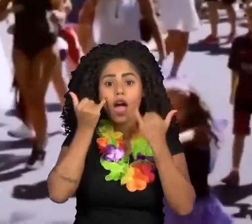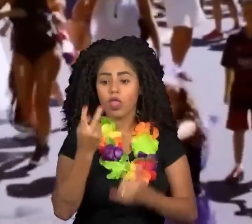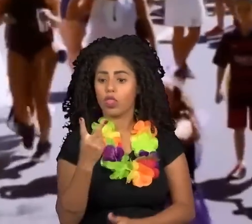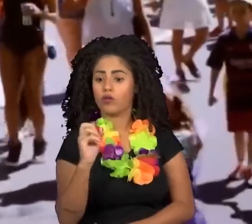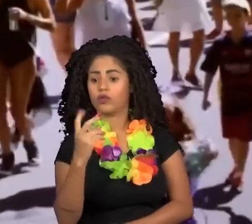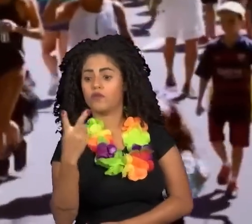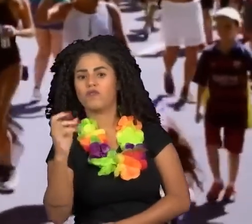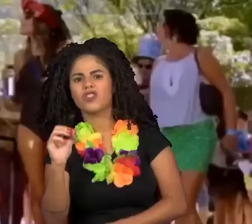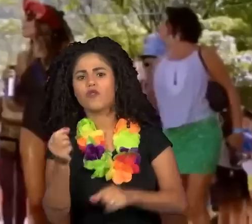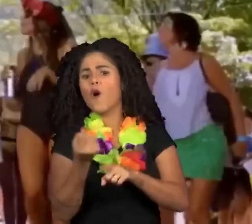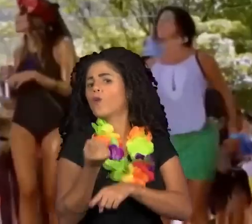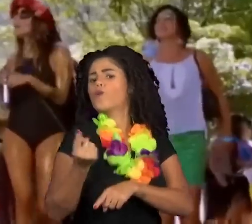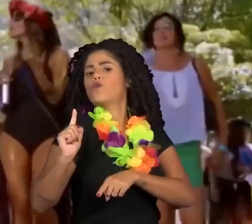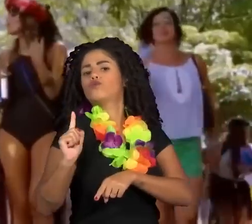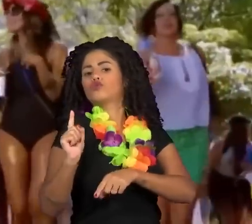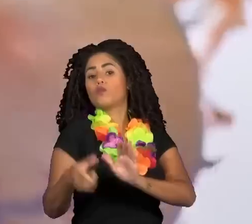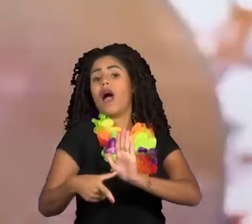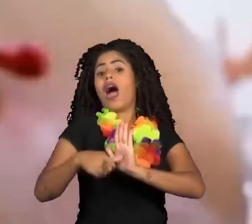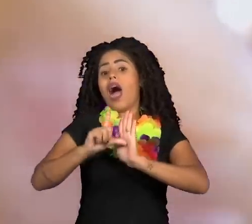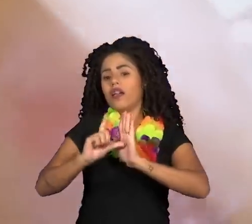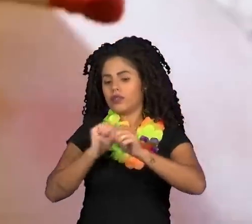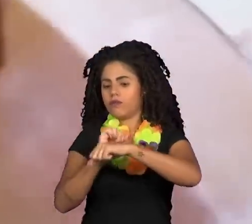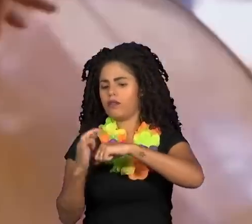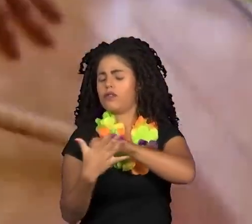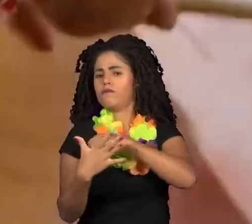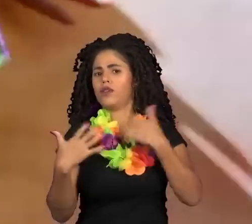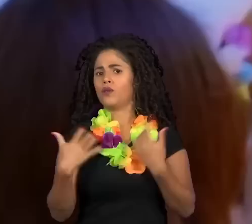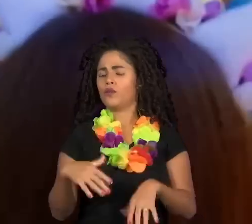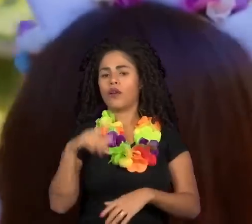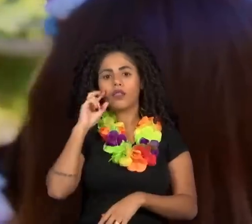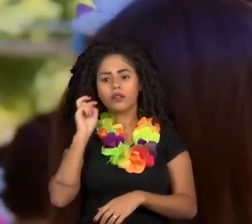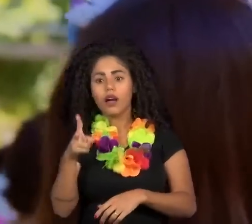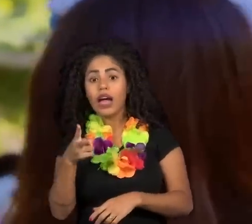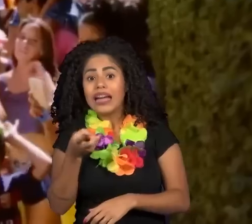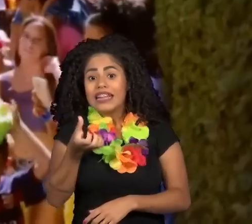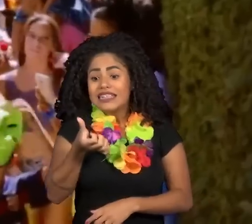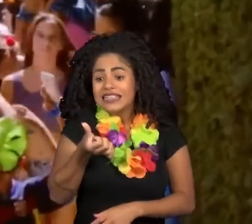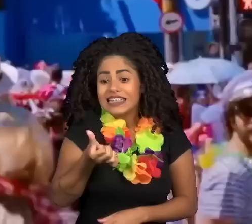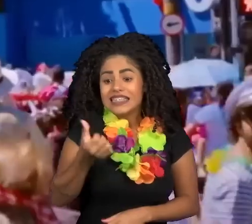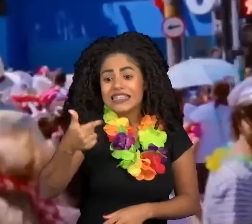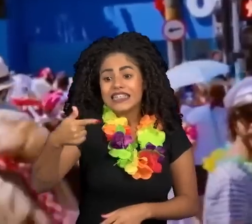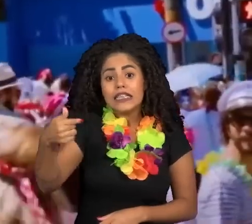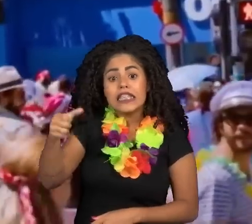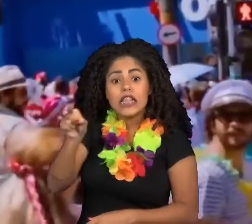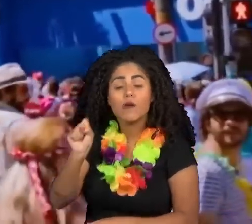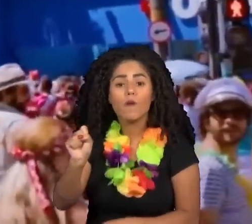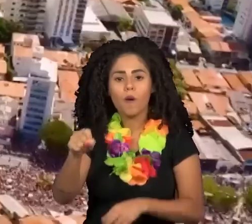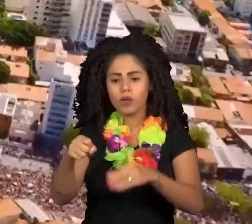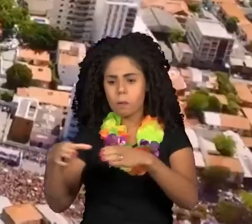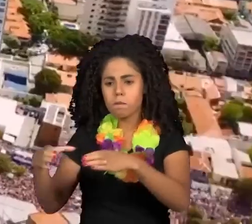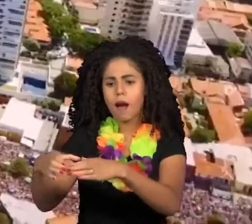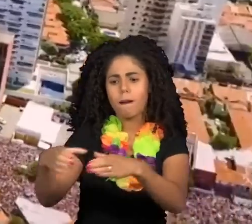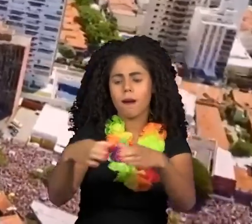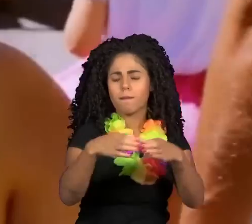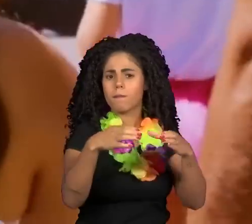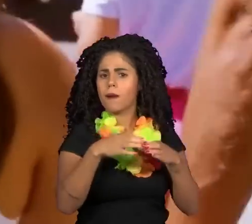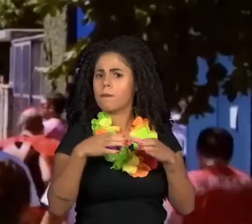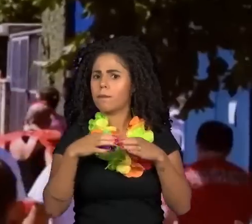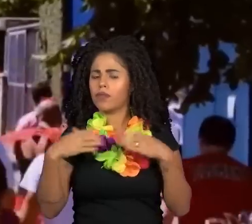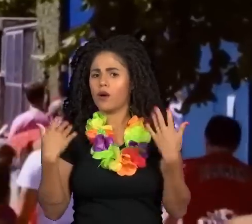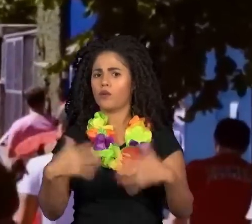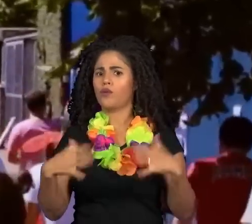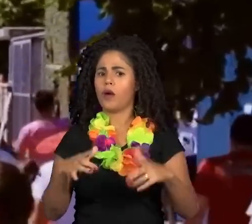o último carnaval antes da pandemia, a gente tem 678 desfiles. Ou seja, é